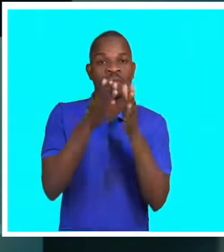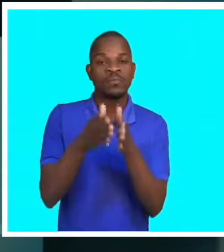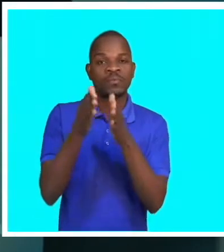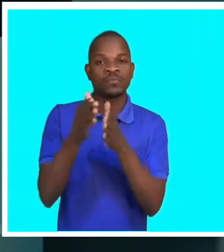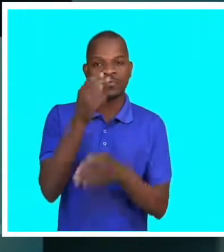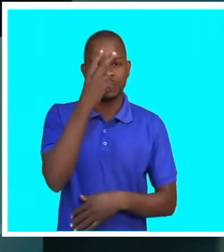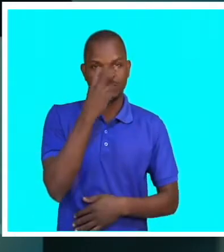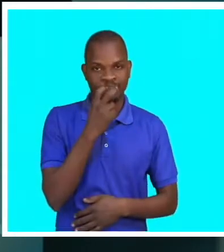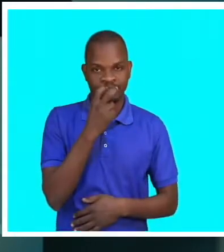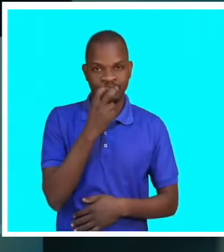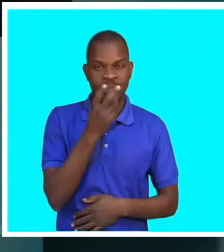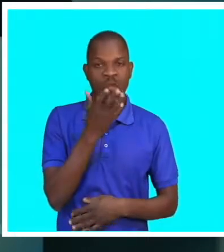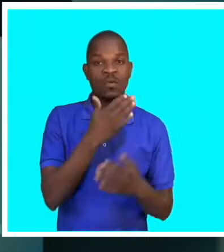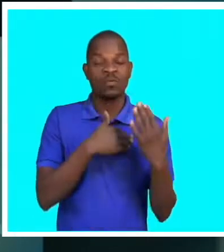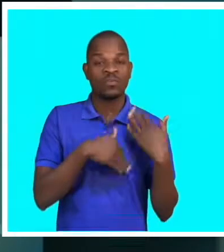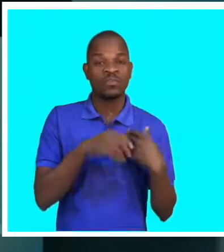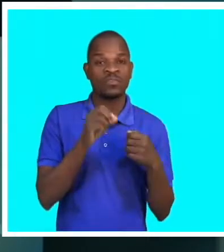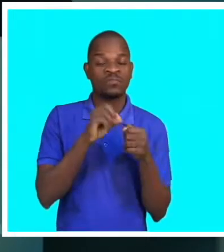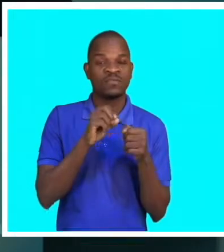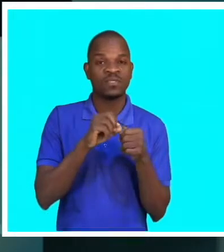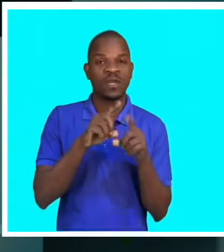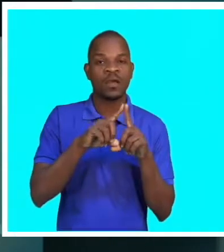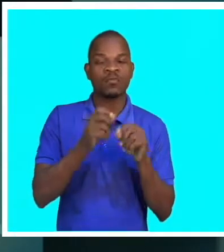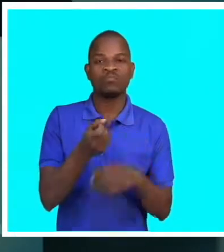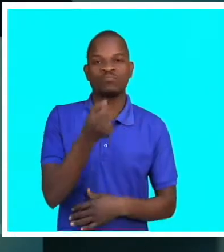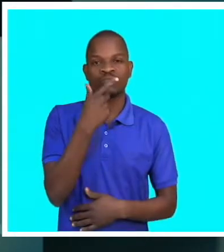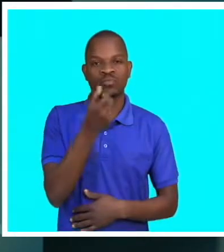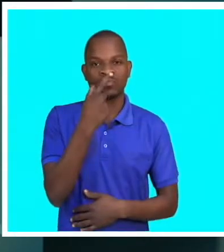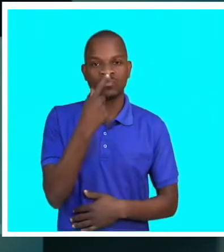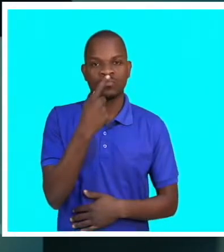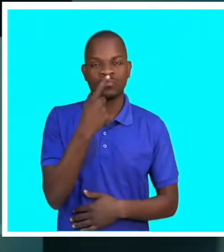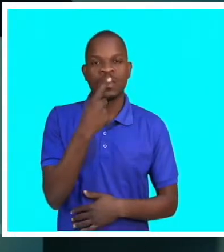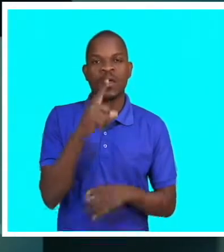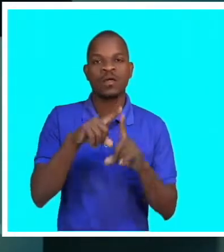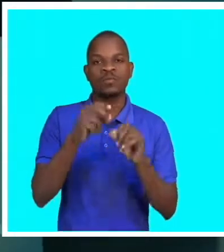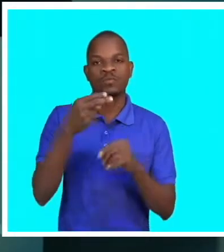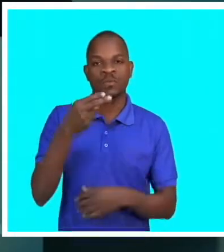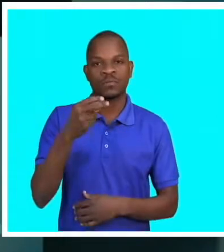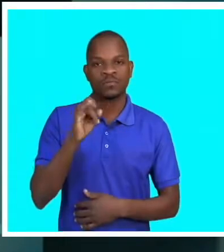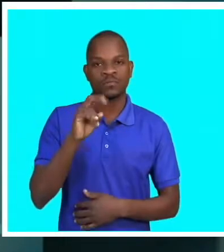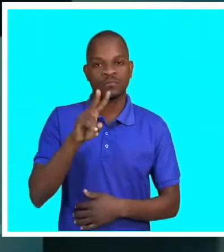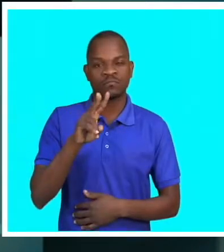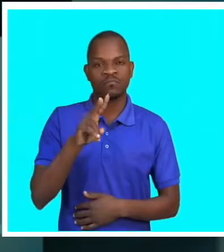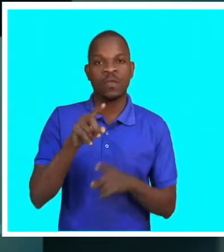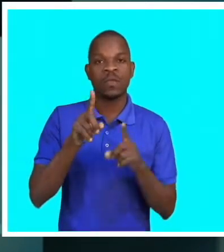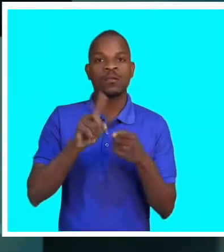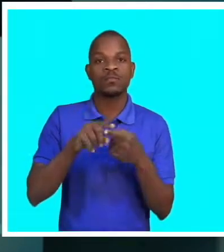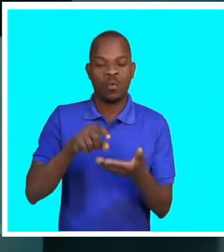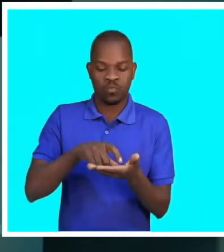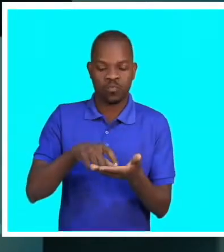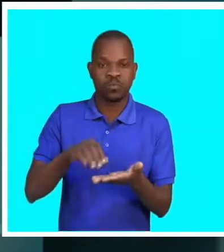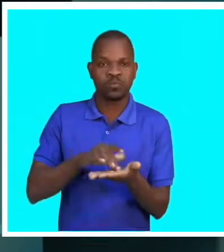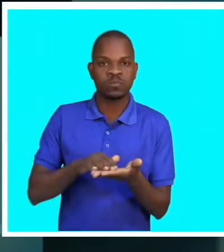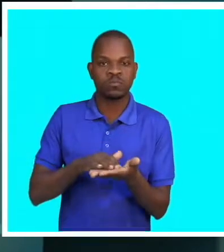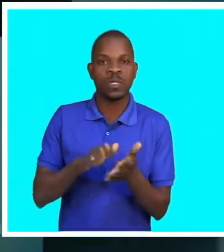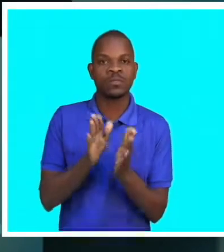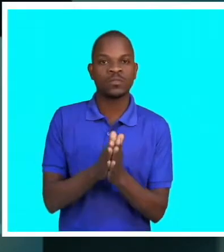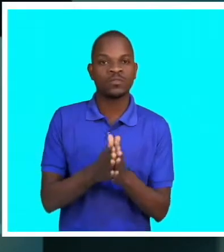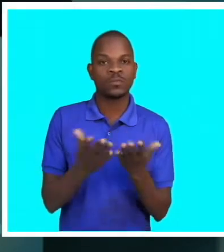As pessoas com deficiência visual, por exemplo, quando precisam de fazer automedicação dos antirretrovirais,